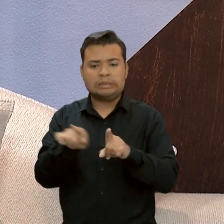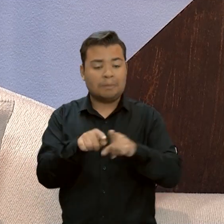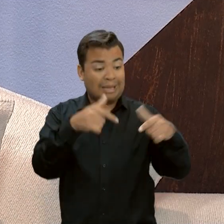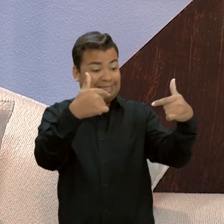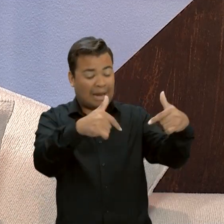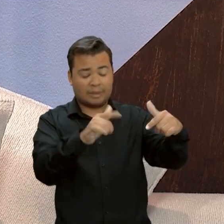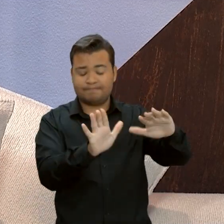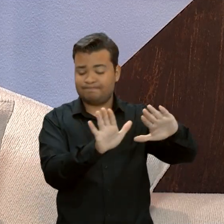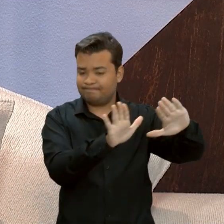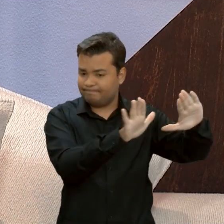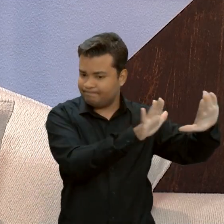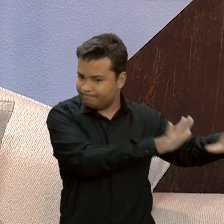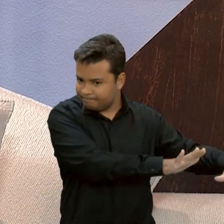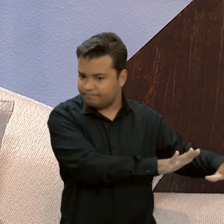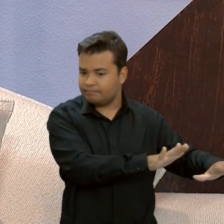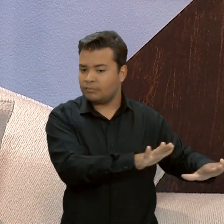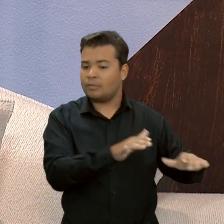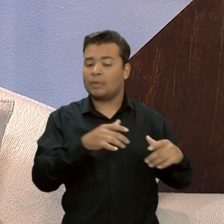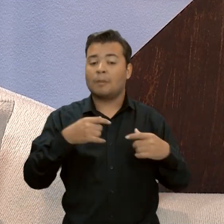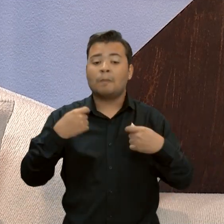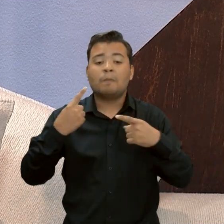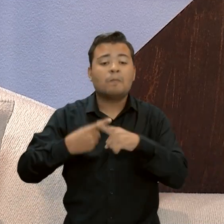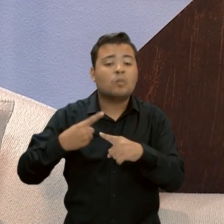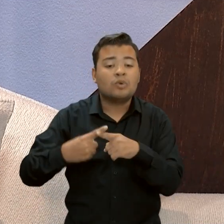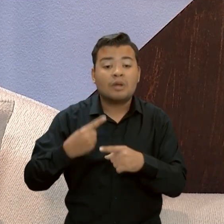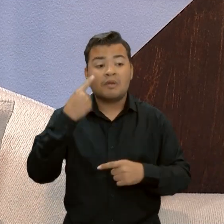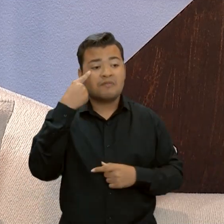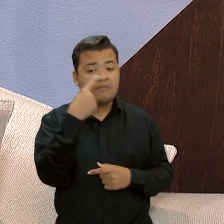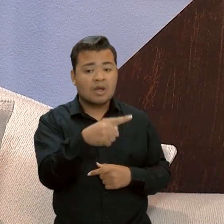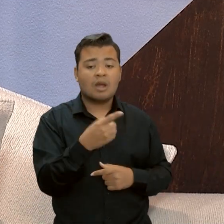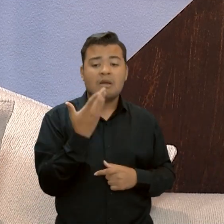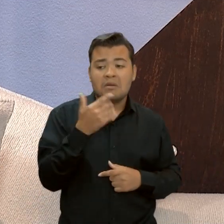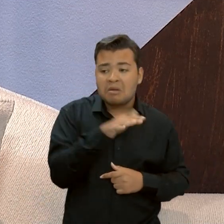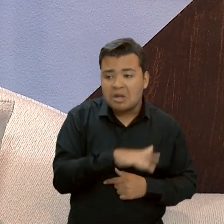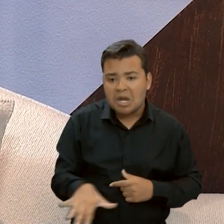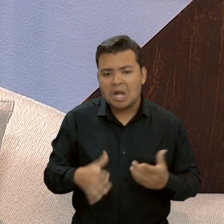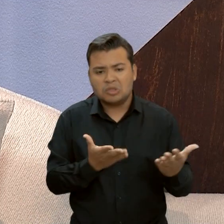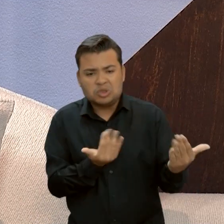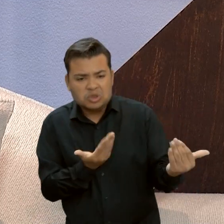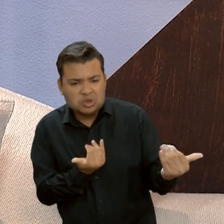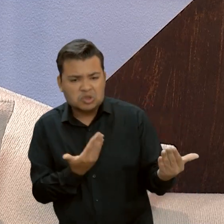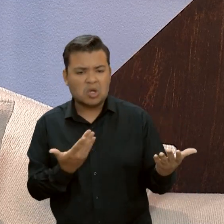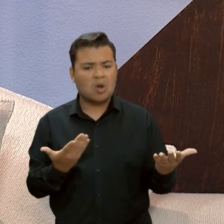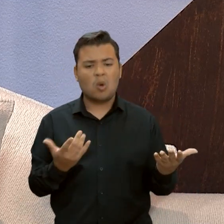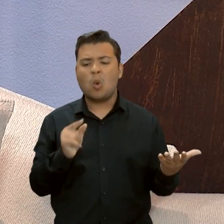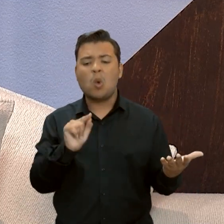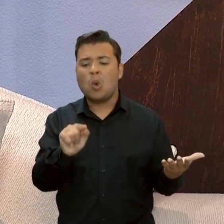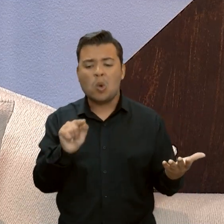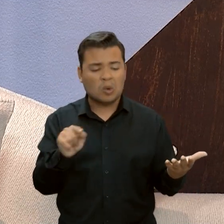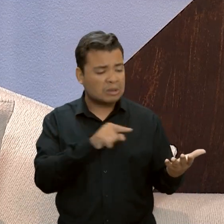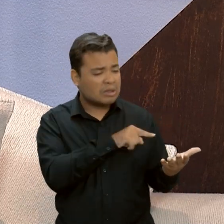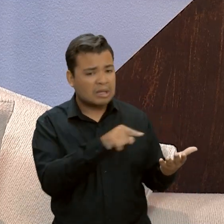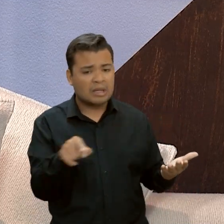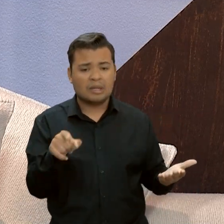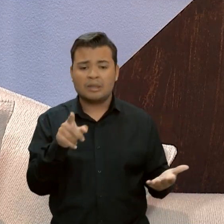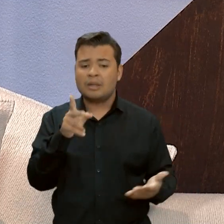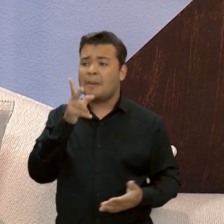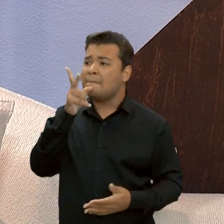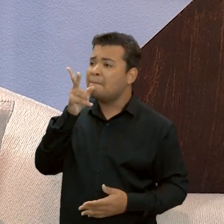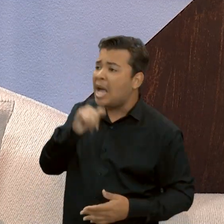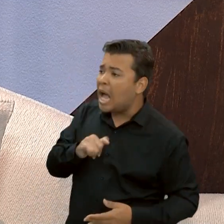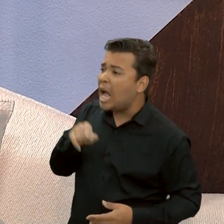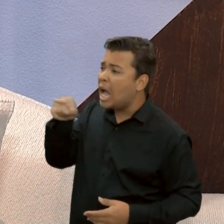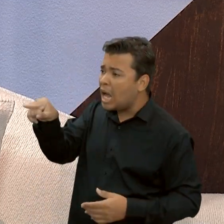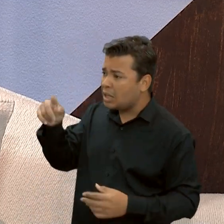trabalho, né? Porque o que a gente vê, as crianças, adolescentes e até jovens, é aquele clamor, pai, tá me